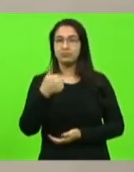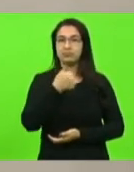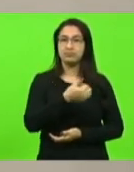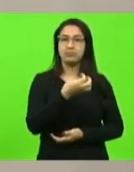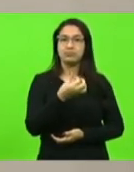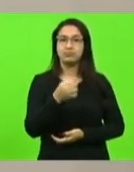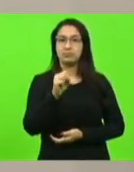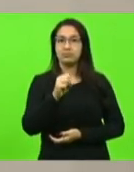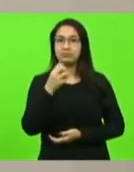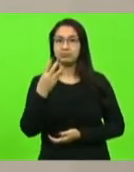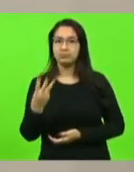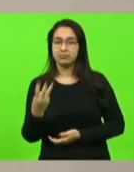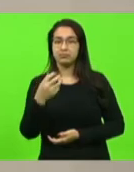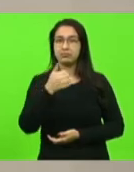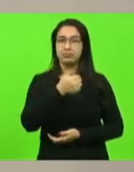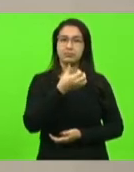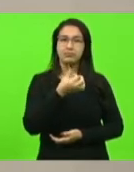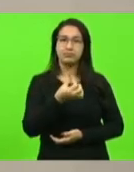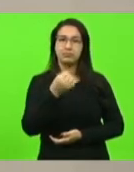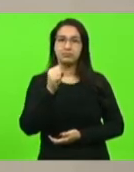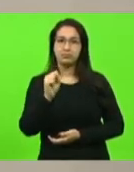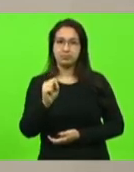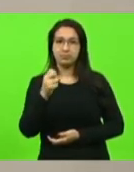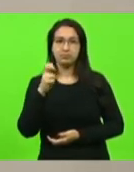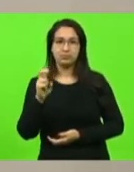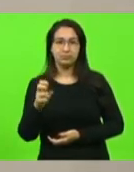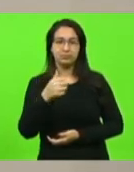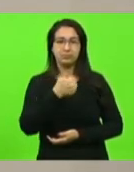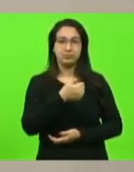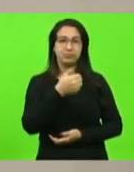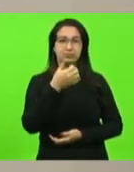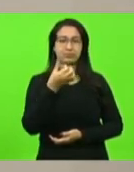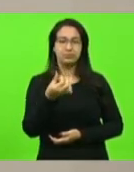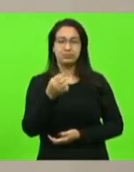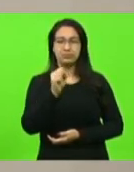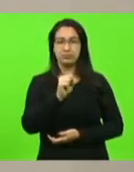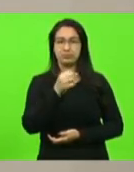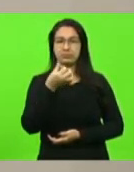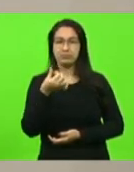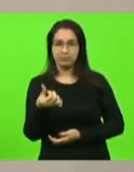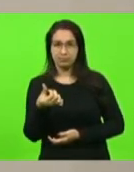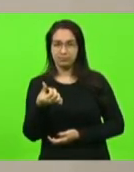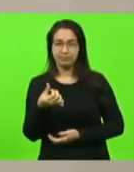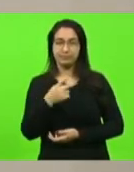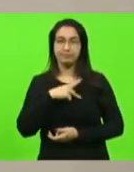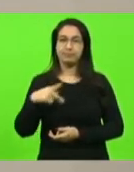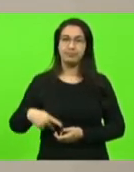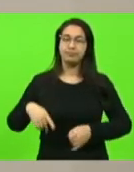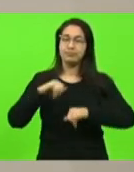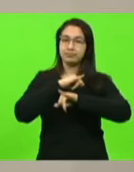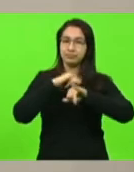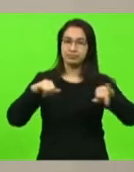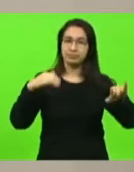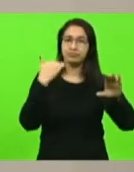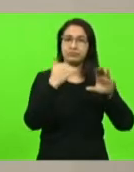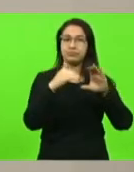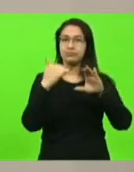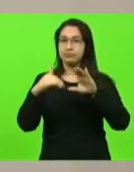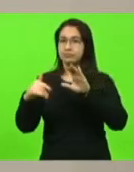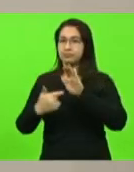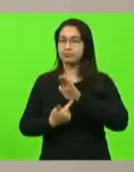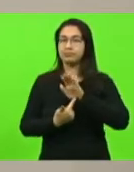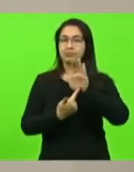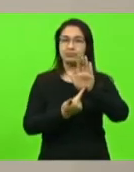1683, 1685 e 1686. Esta presidência comunica que encaminhará aos destinatários,